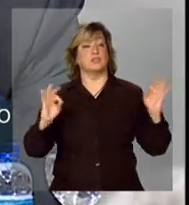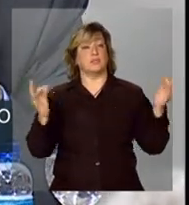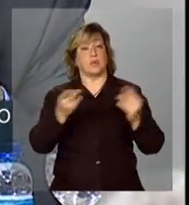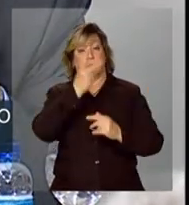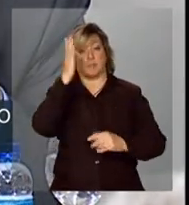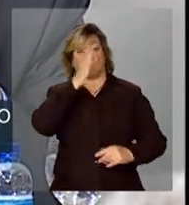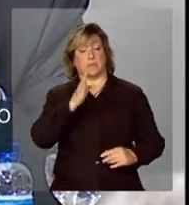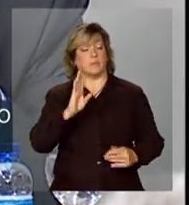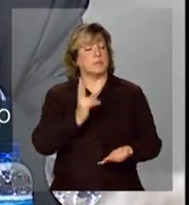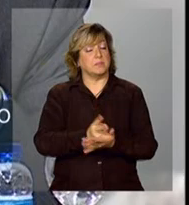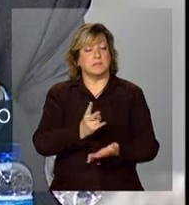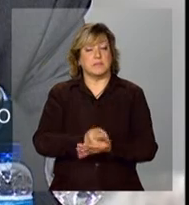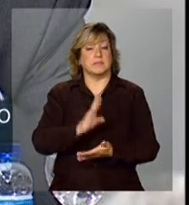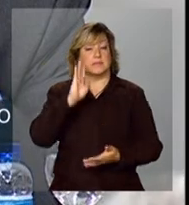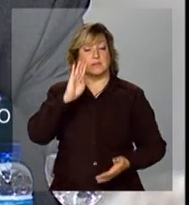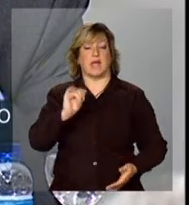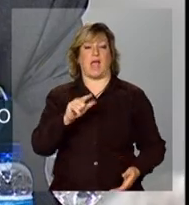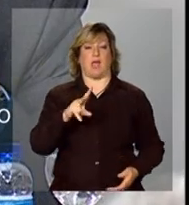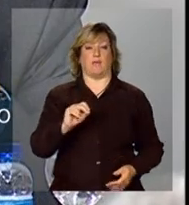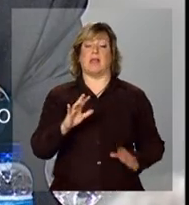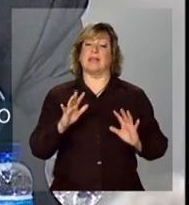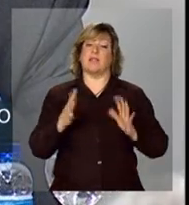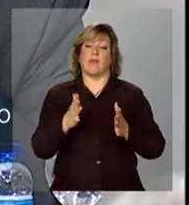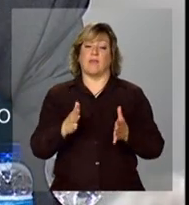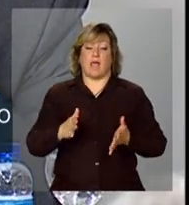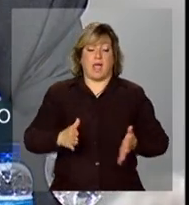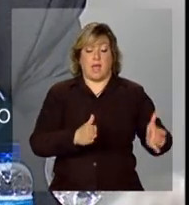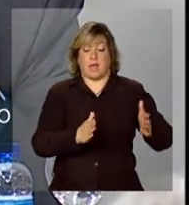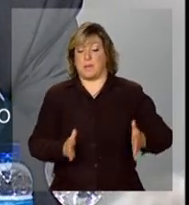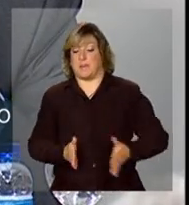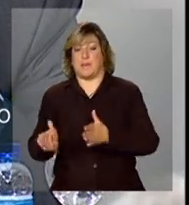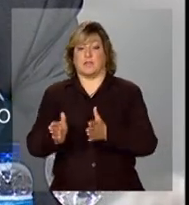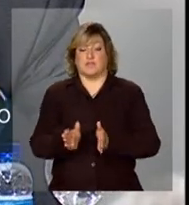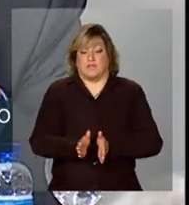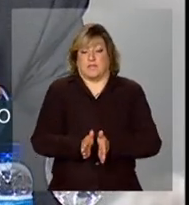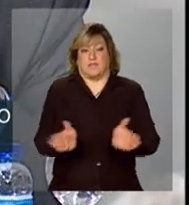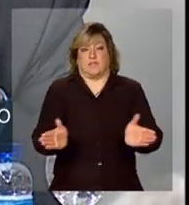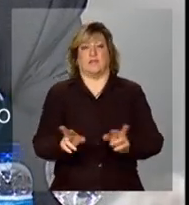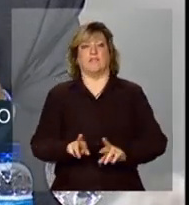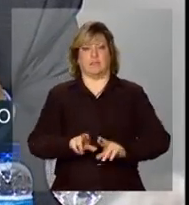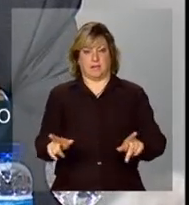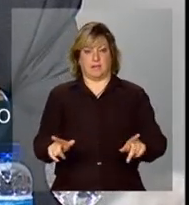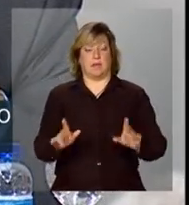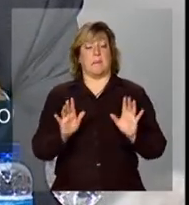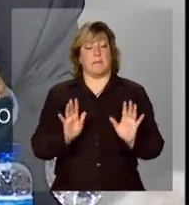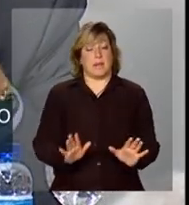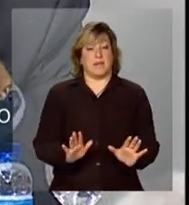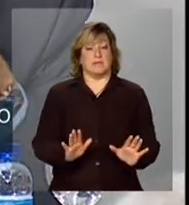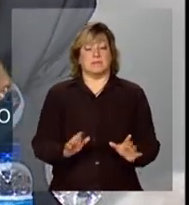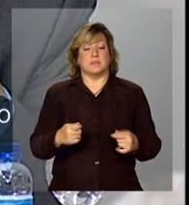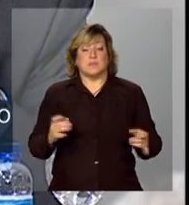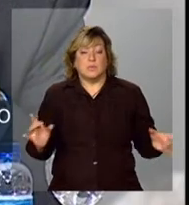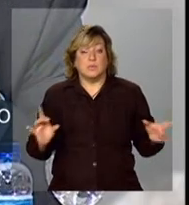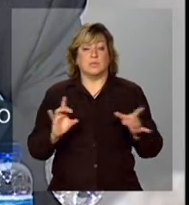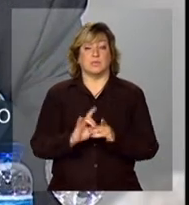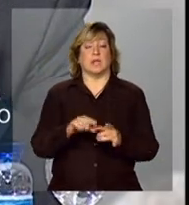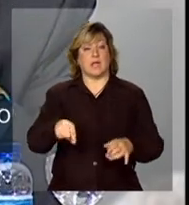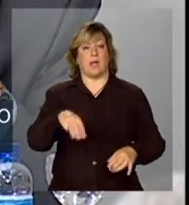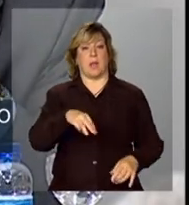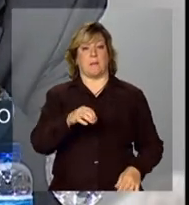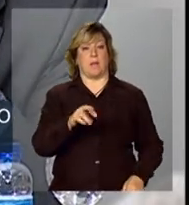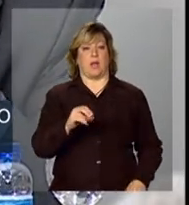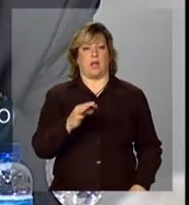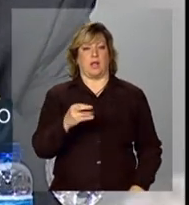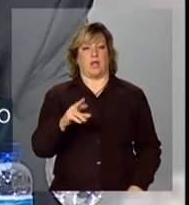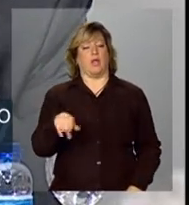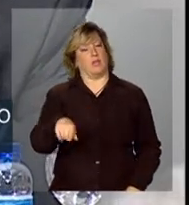com o mesmo objetivo. Talvez os caminhos não eram muito bem traçados. Então foi uma questão de encontrá-los. E a moratória foi um deles. Não quer